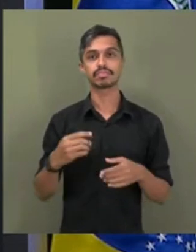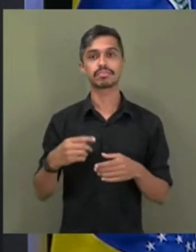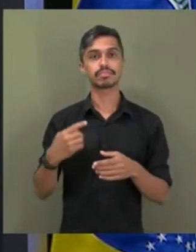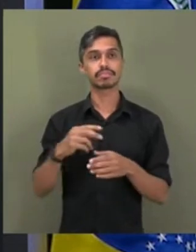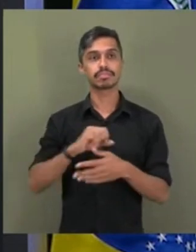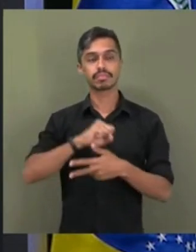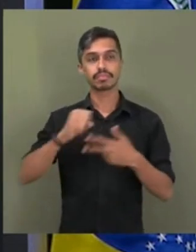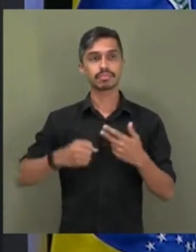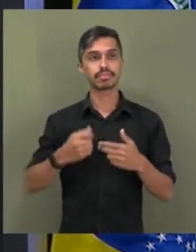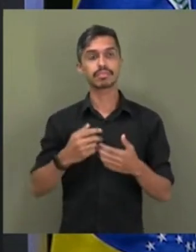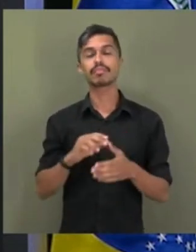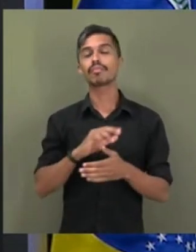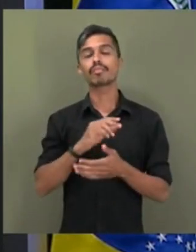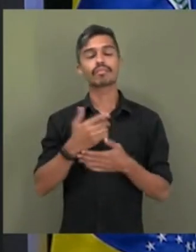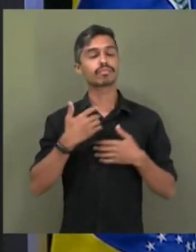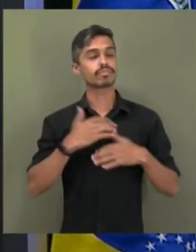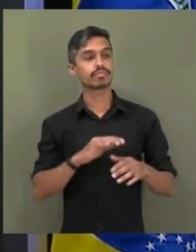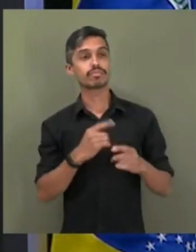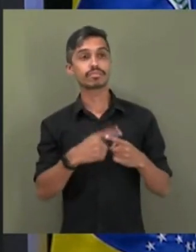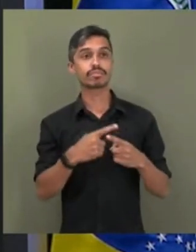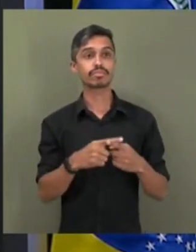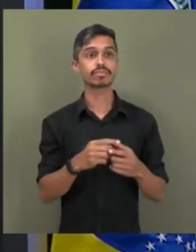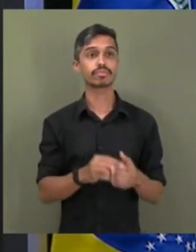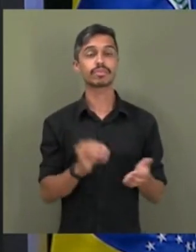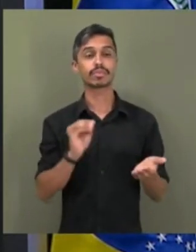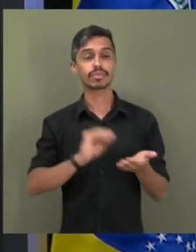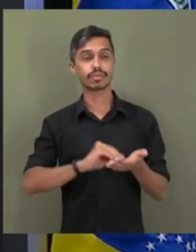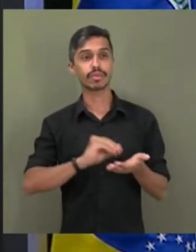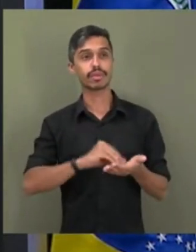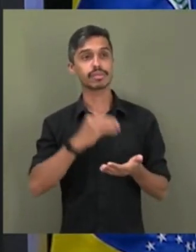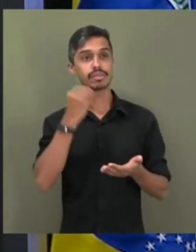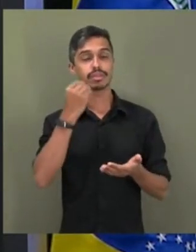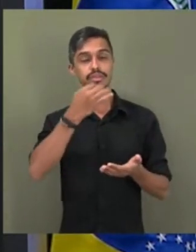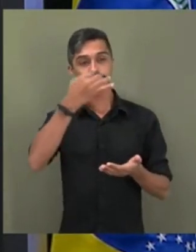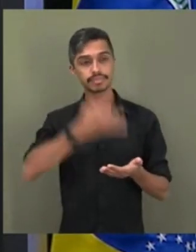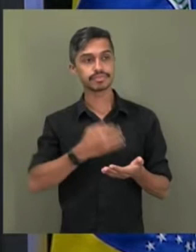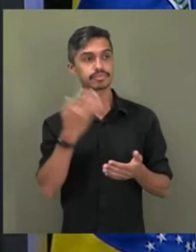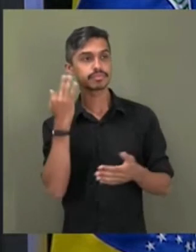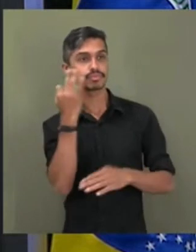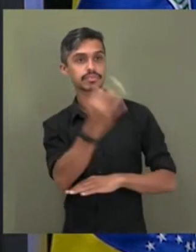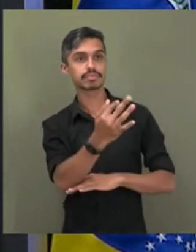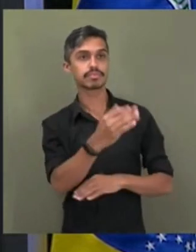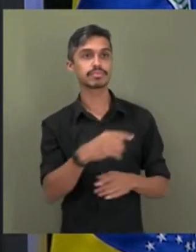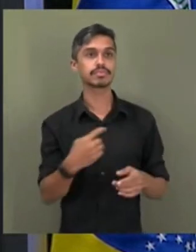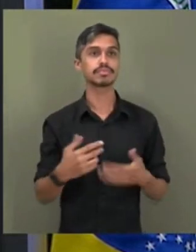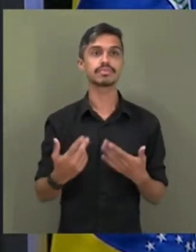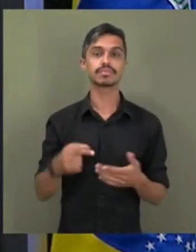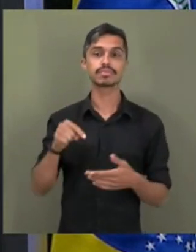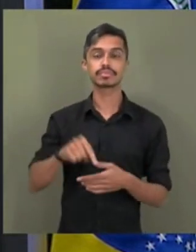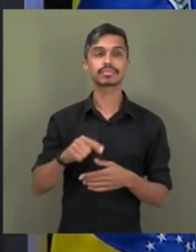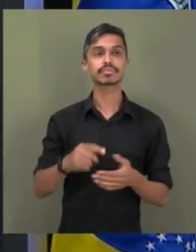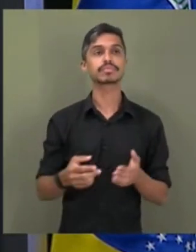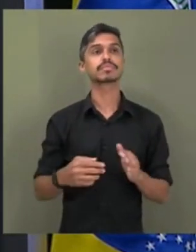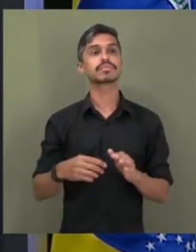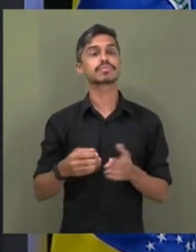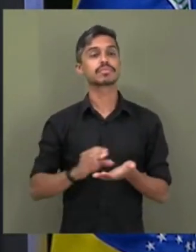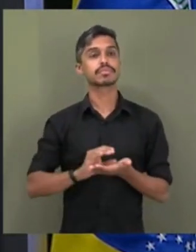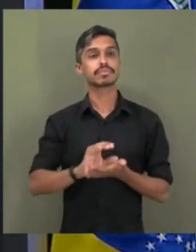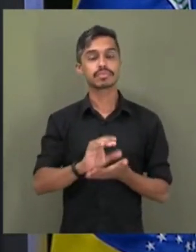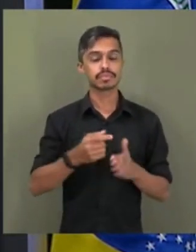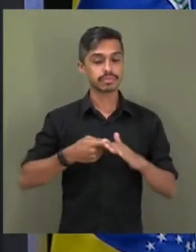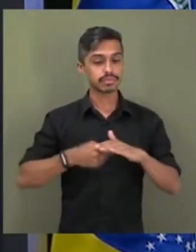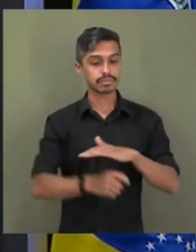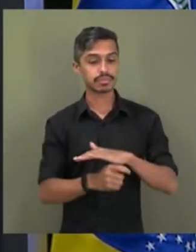ele demonstra ineficiência para o futuro. Não serve para o setor produtivo porque ele inibe investimentos e cria